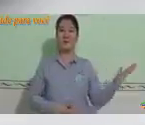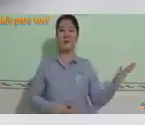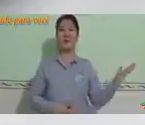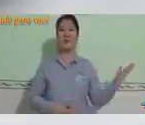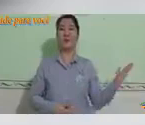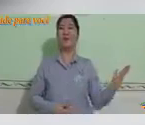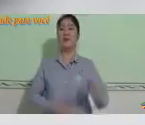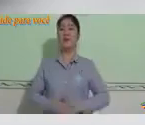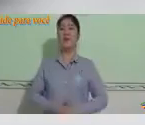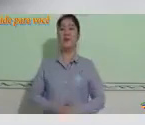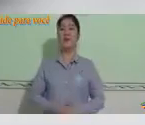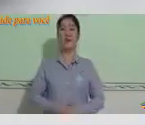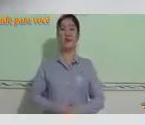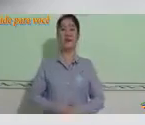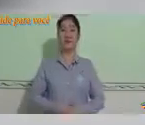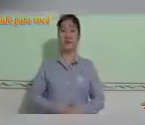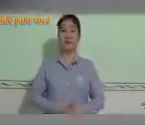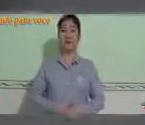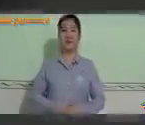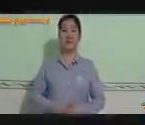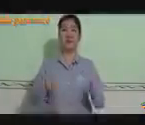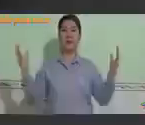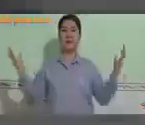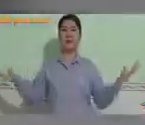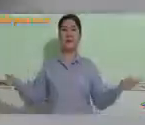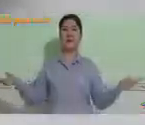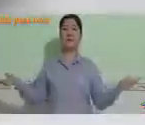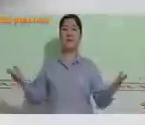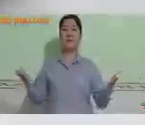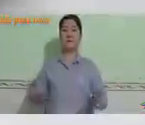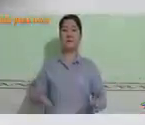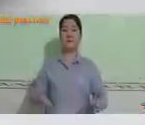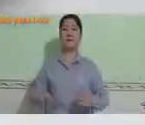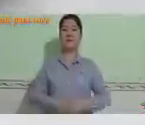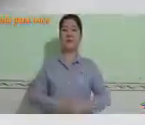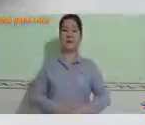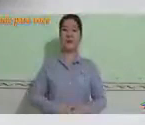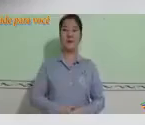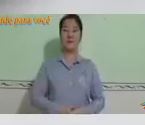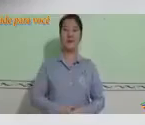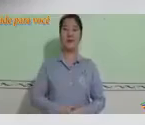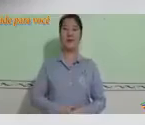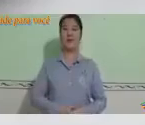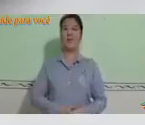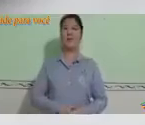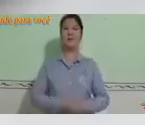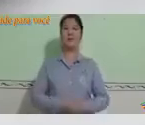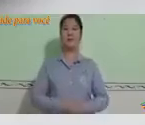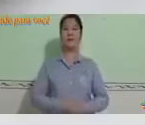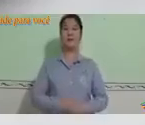noite, sensação de movimento por baixo da pele, vermelhidão na pele, é semelhante a um